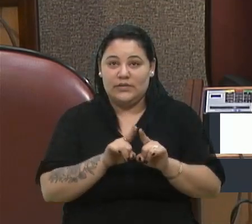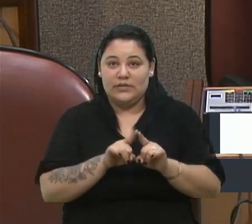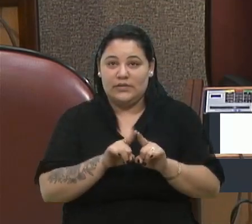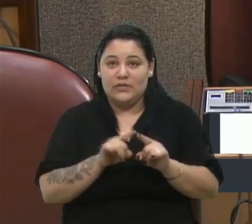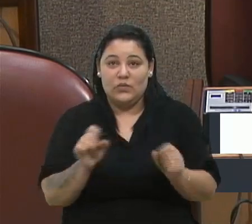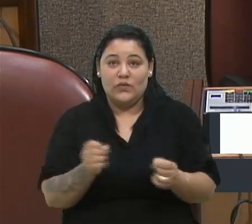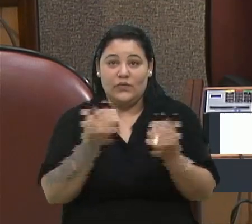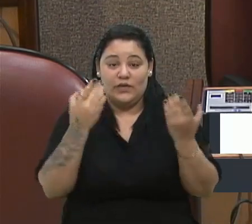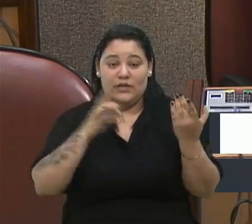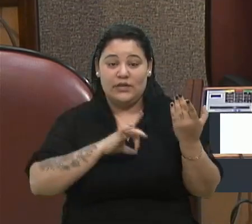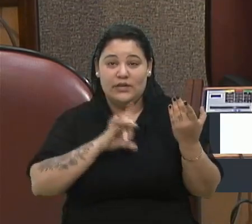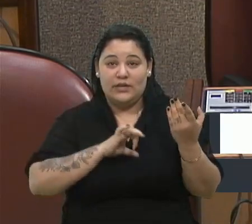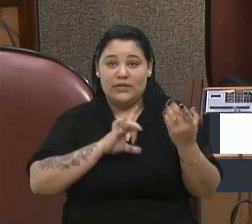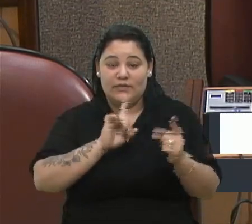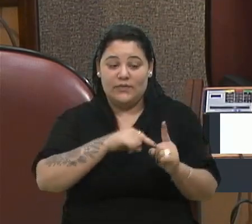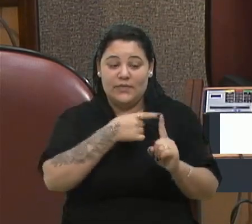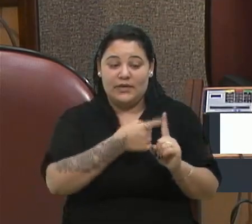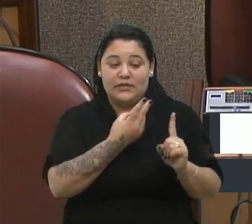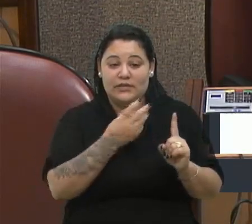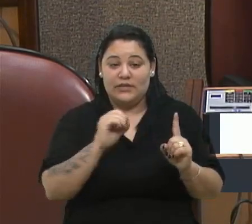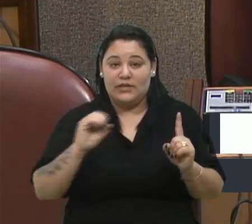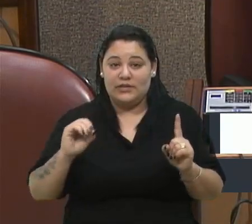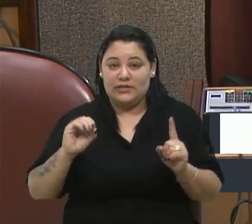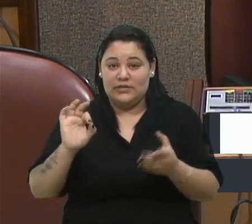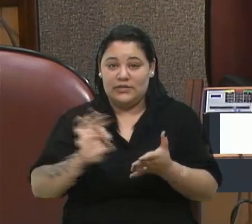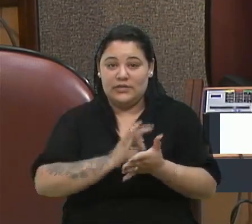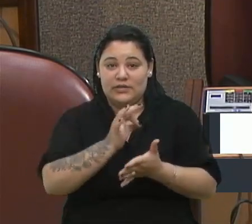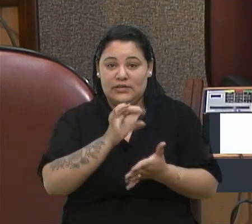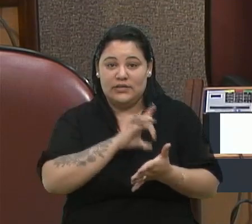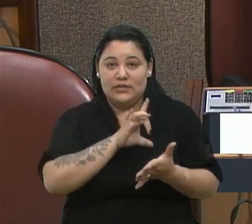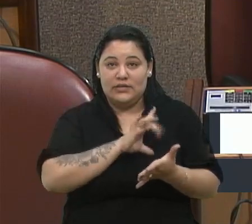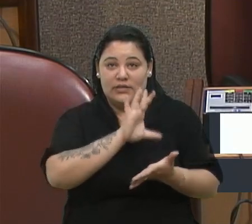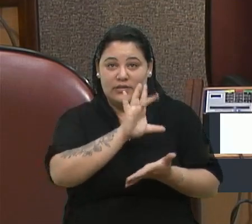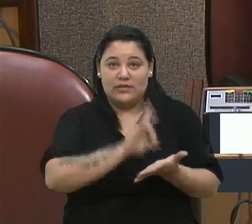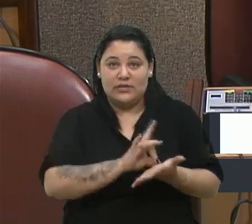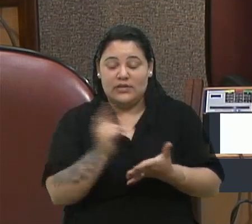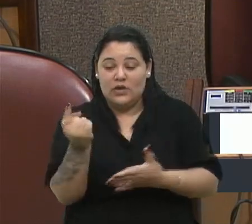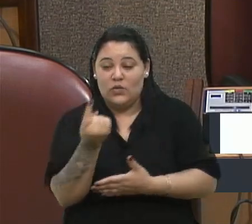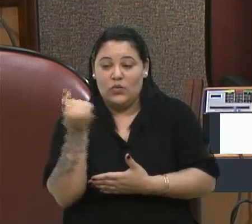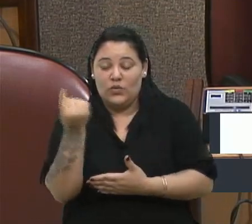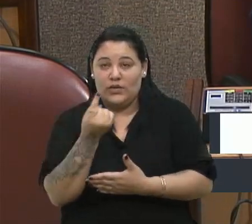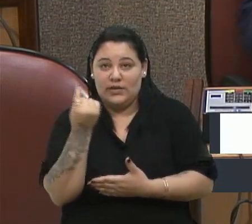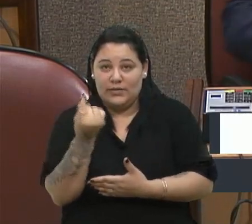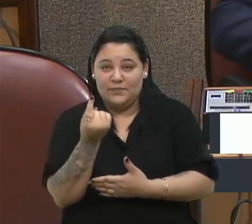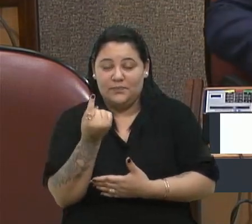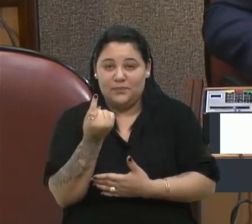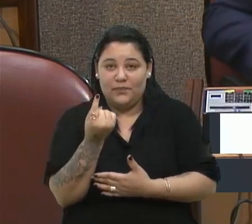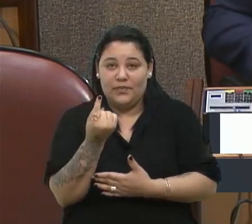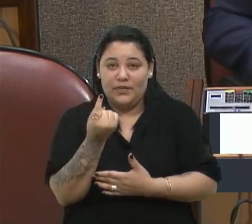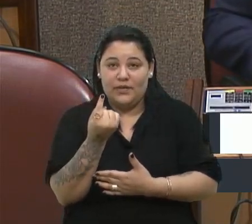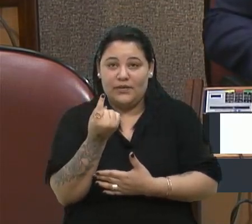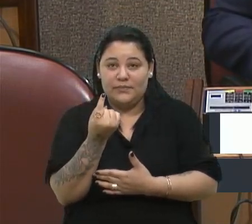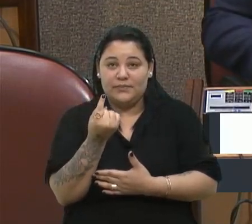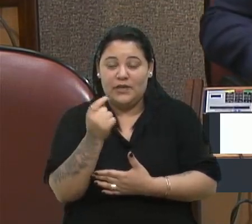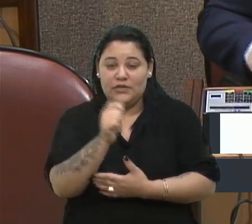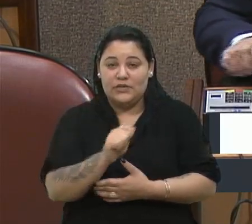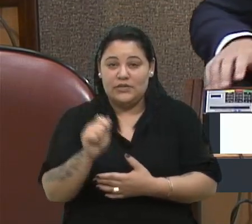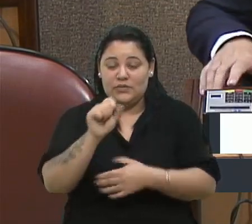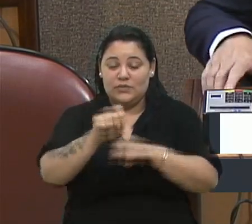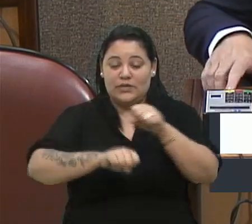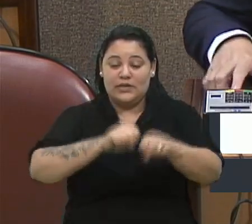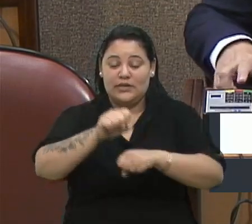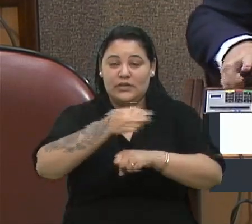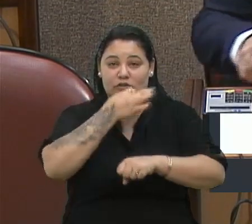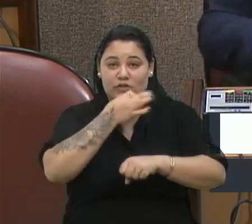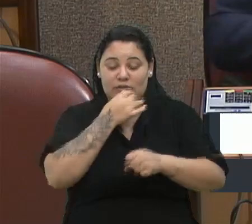evento que teve mais de 300 inscritos, foi uma realização da Única, que é a União de Ciclistas Caxienses, em parceria com a